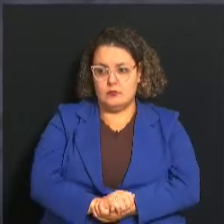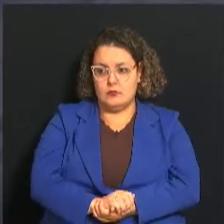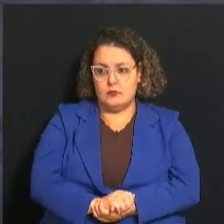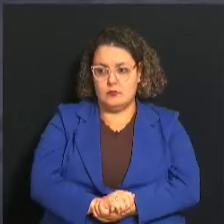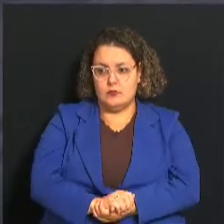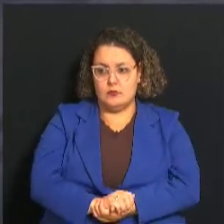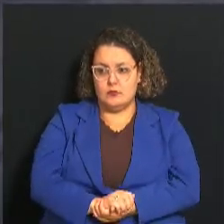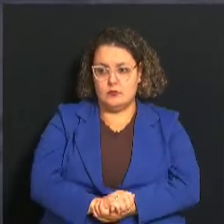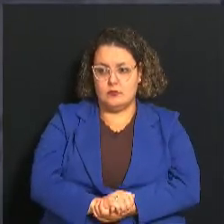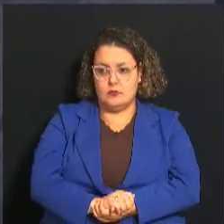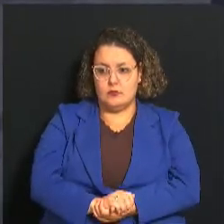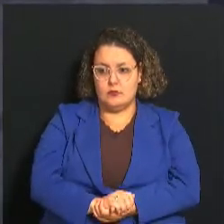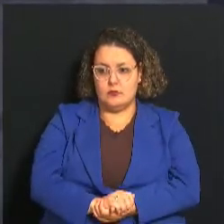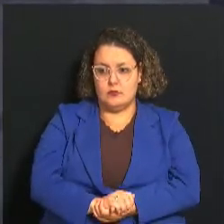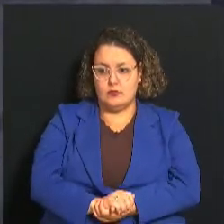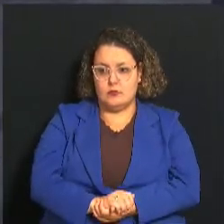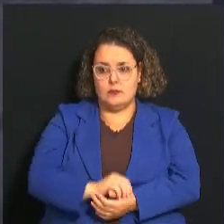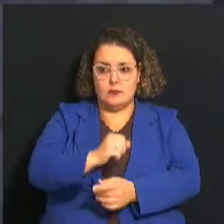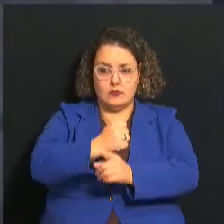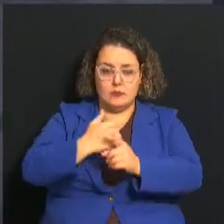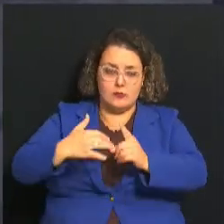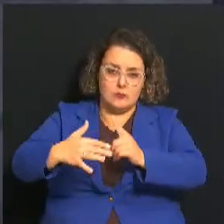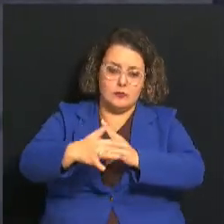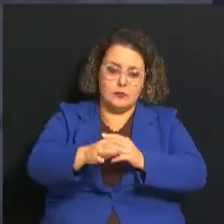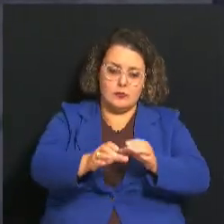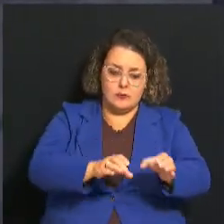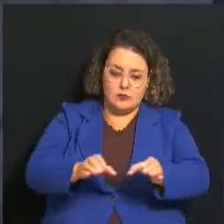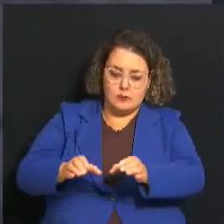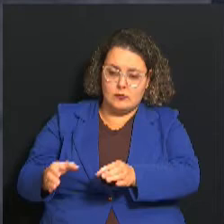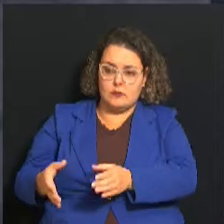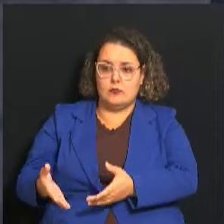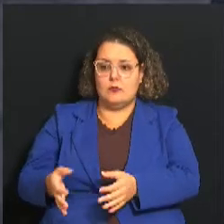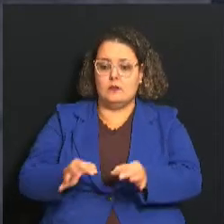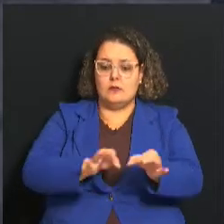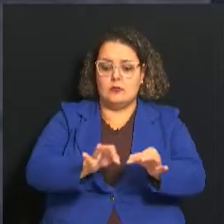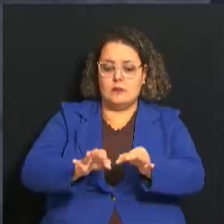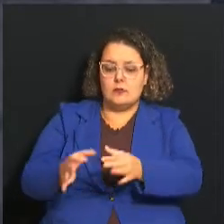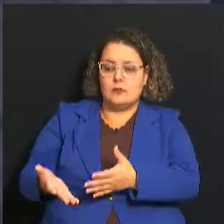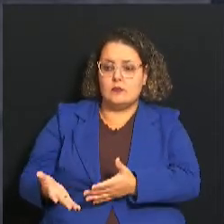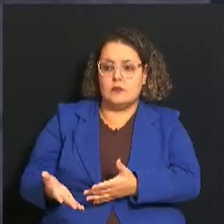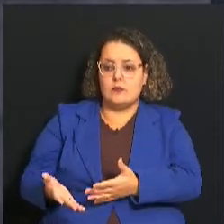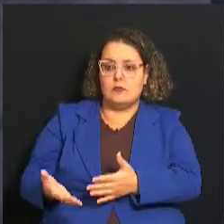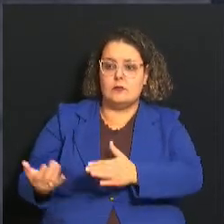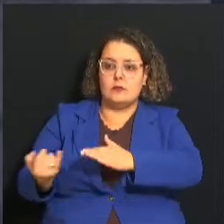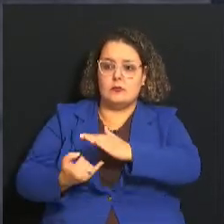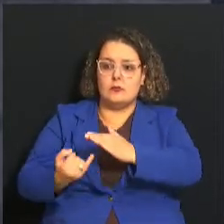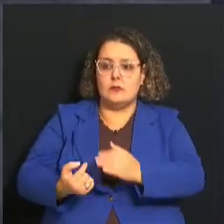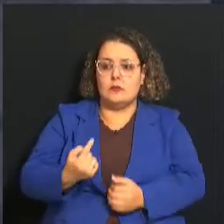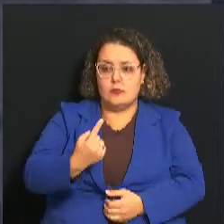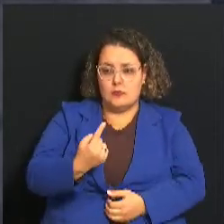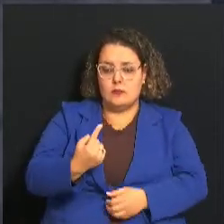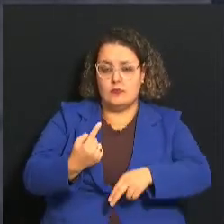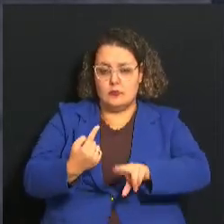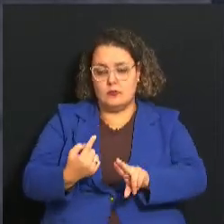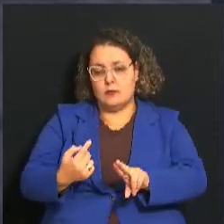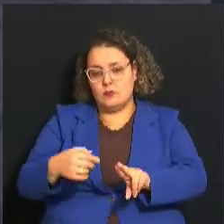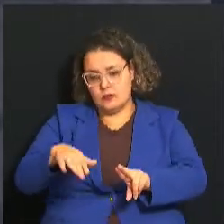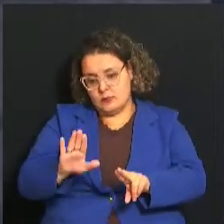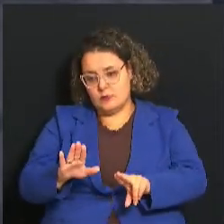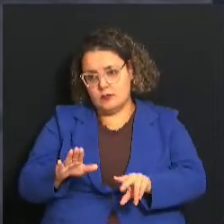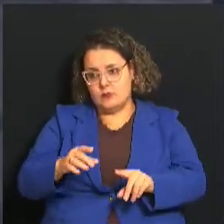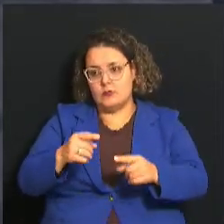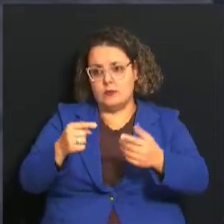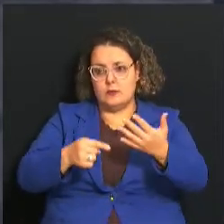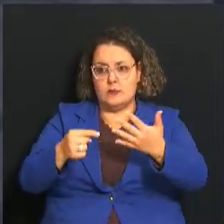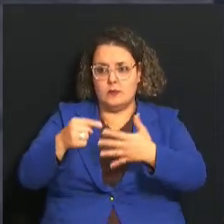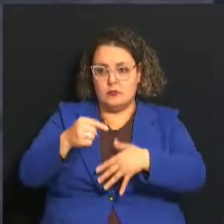entidades representativas da sociedade civil organizada que tenham entre seus fins institucionais um ou mais dos objetivos previstos no